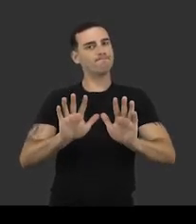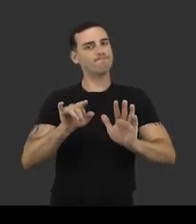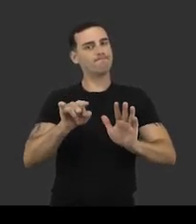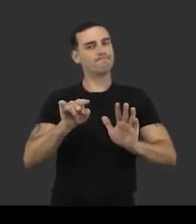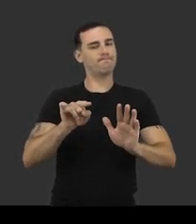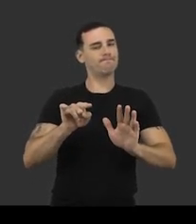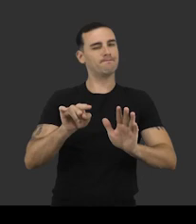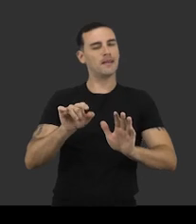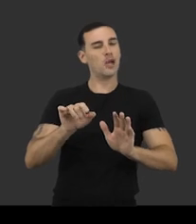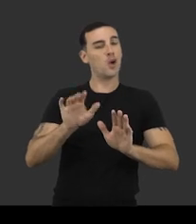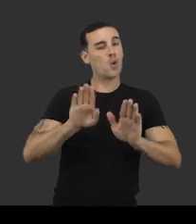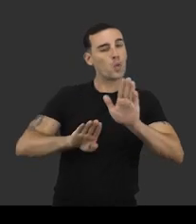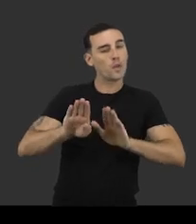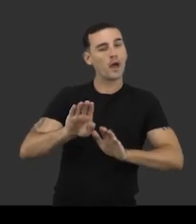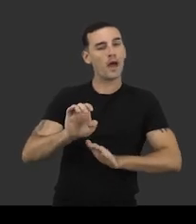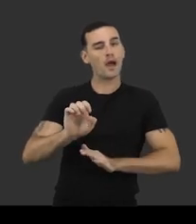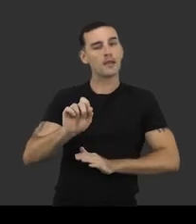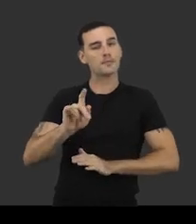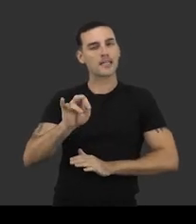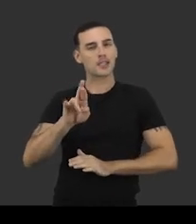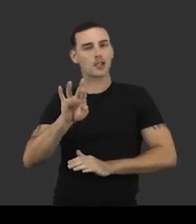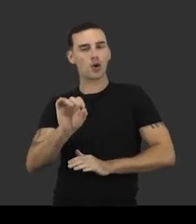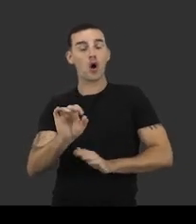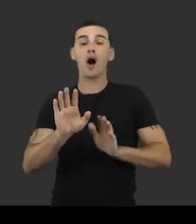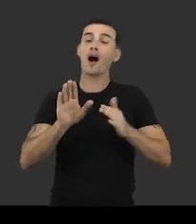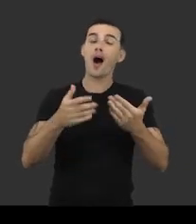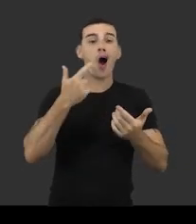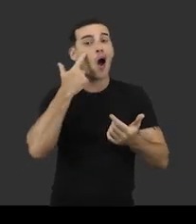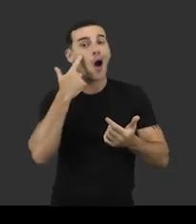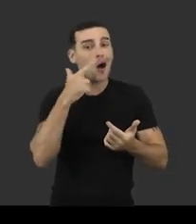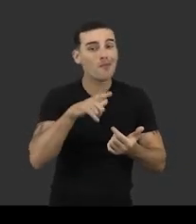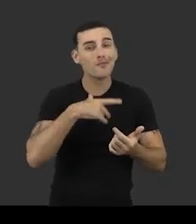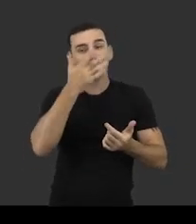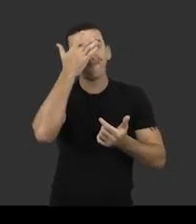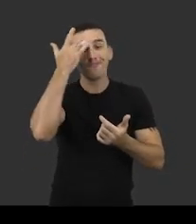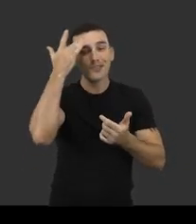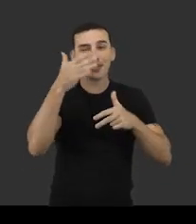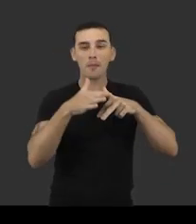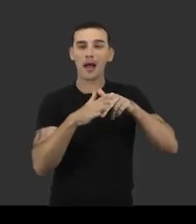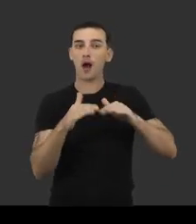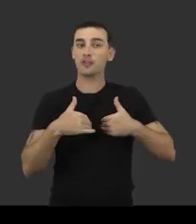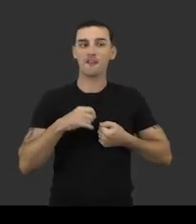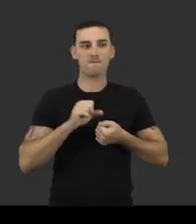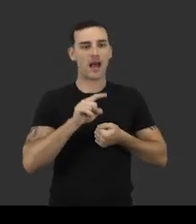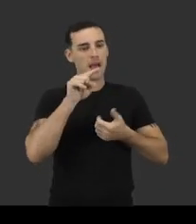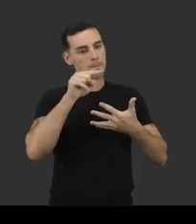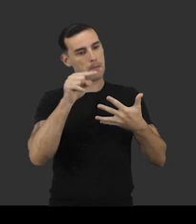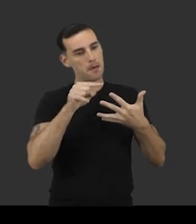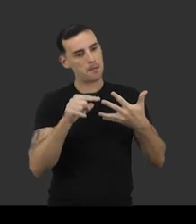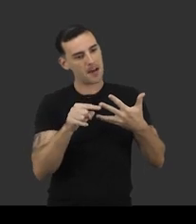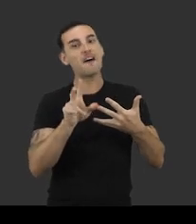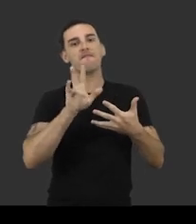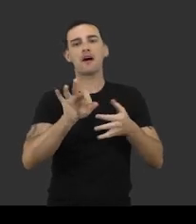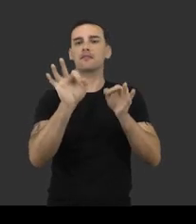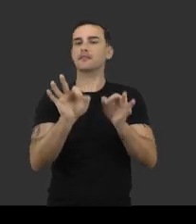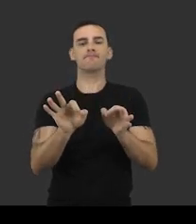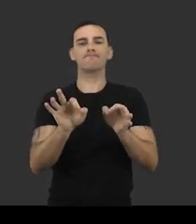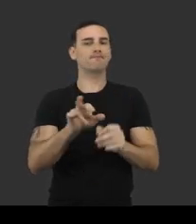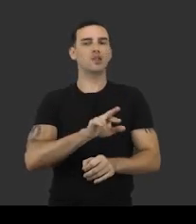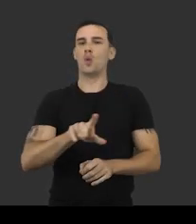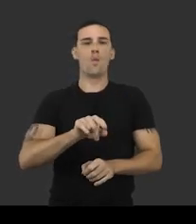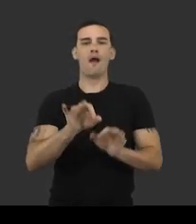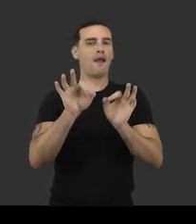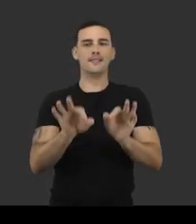Uhum. Então, olha, Elisa, com os pacientes com autismo, faz isso e isso que vai dar certo. Não é